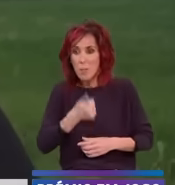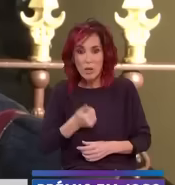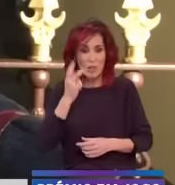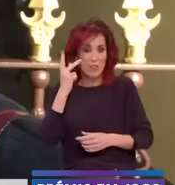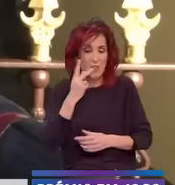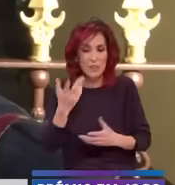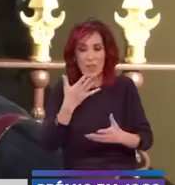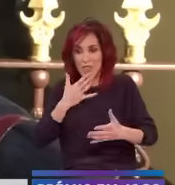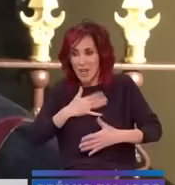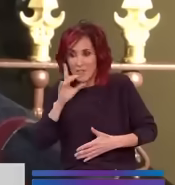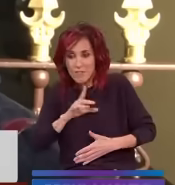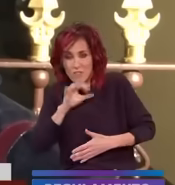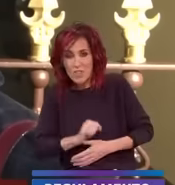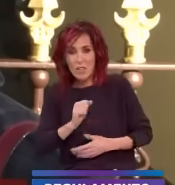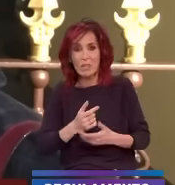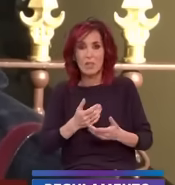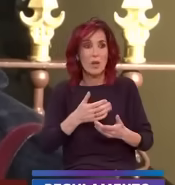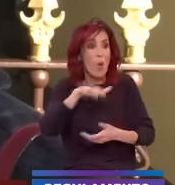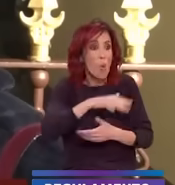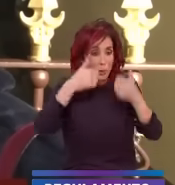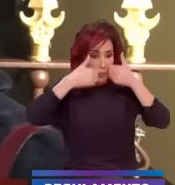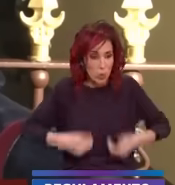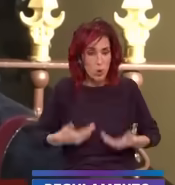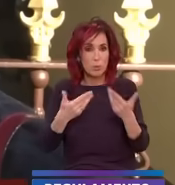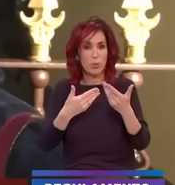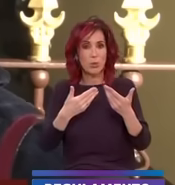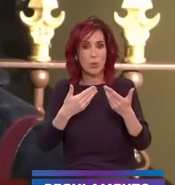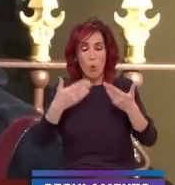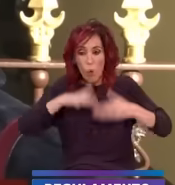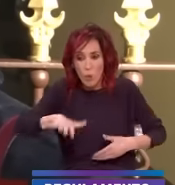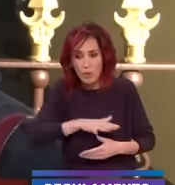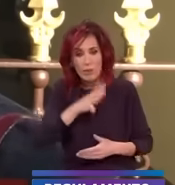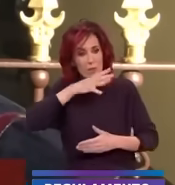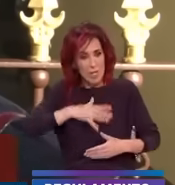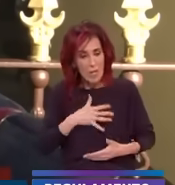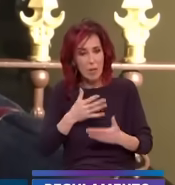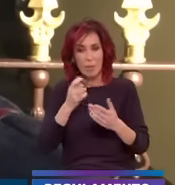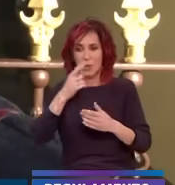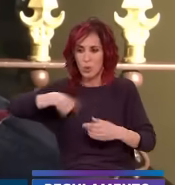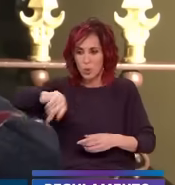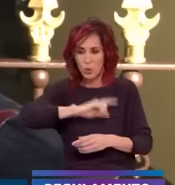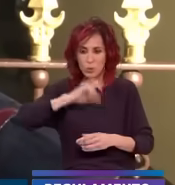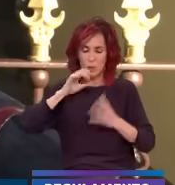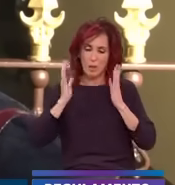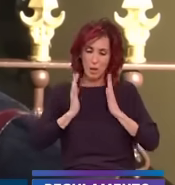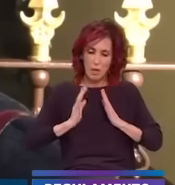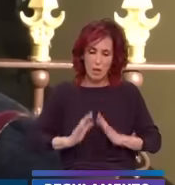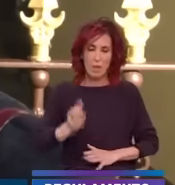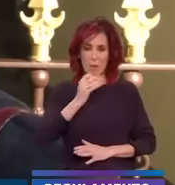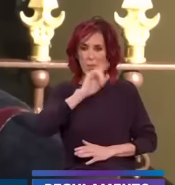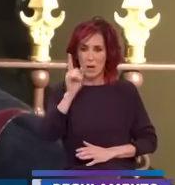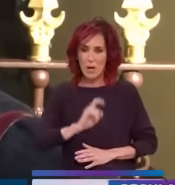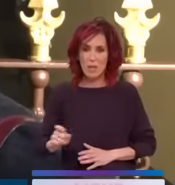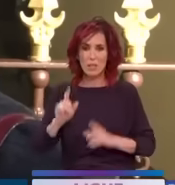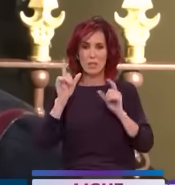traga. E já que foi descoberto, que eles digam onde está o corpo da Mónica. Para que nós todos pudéssemos ter sossego, ter paz,